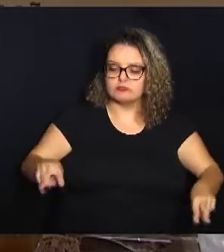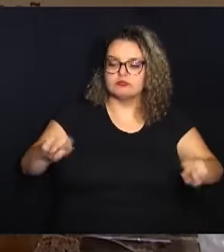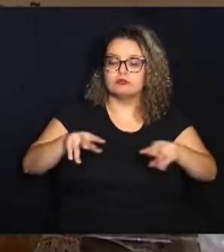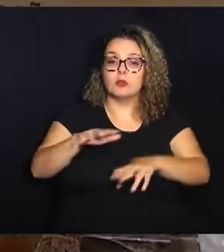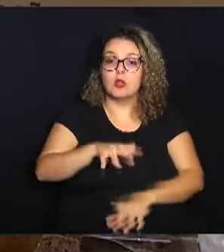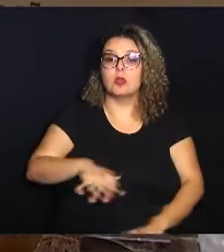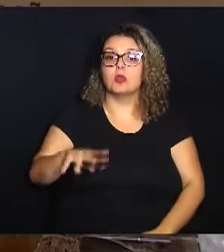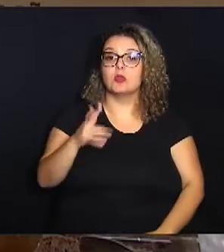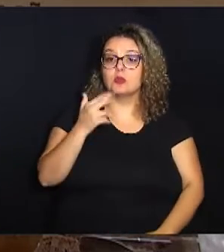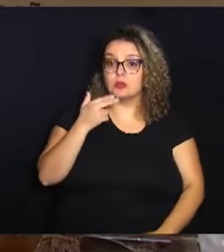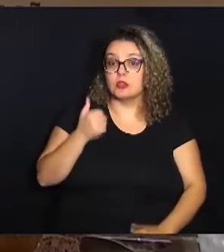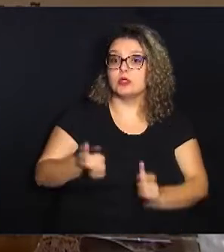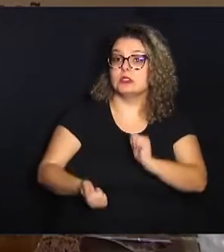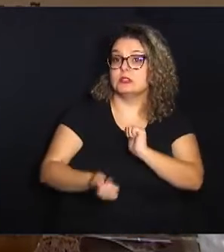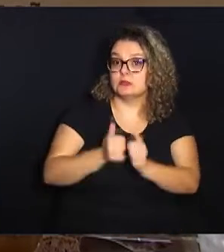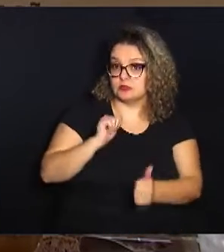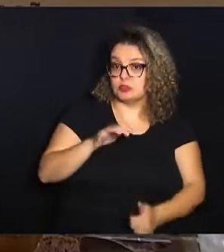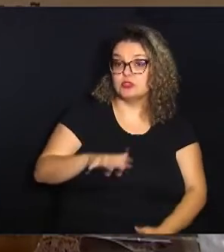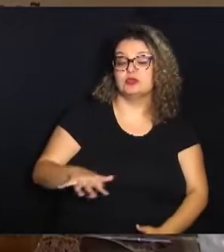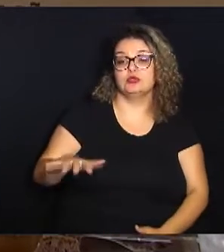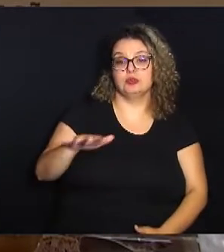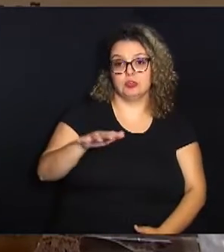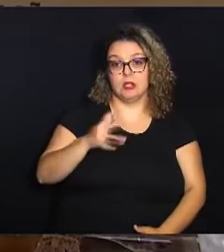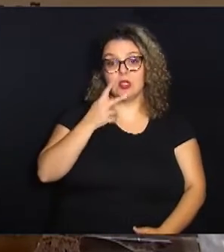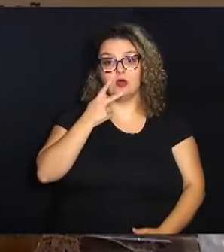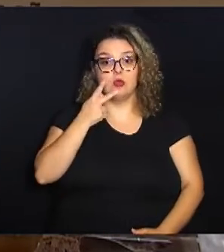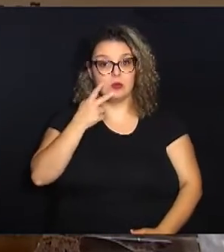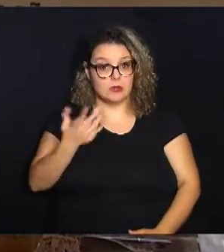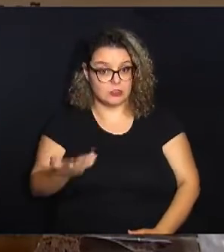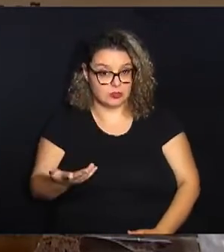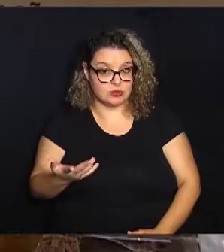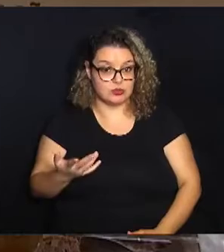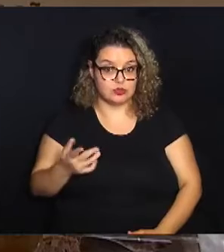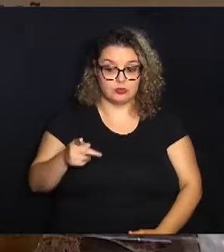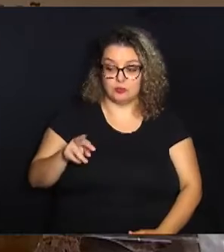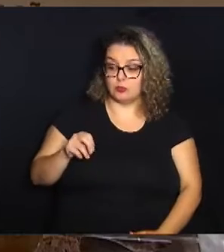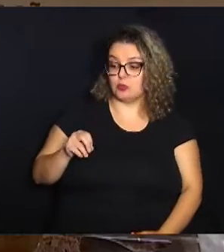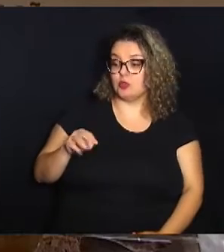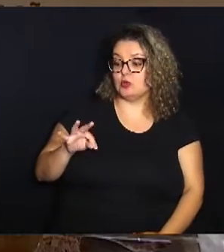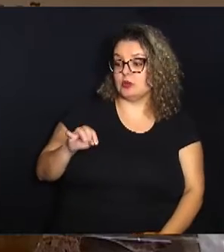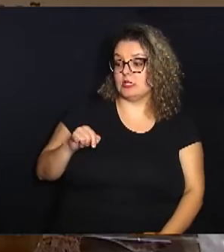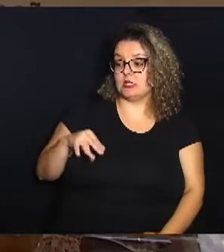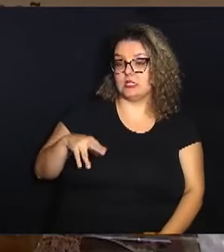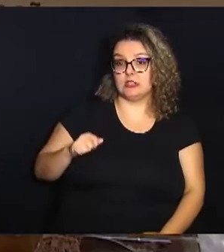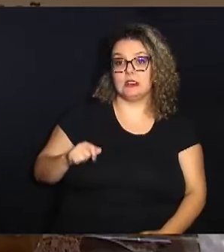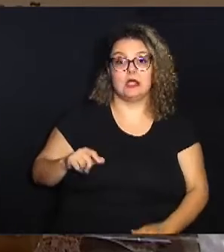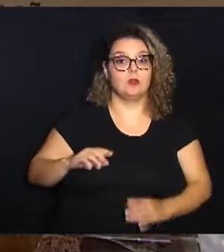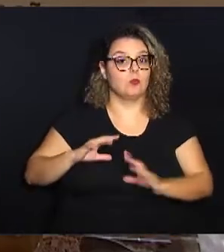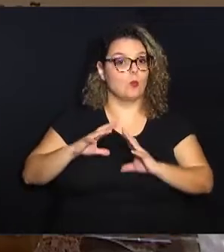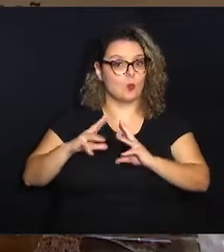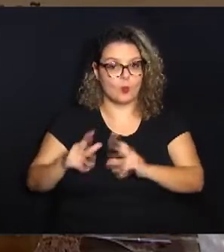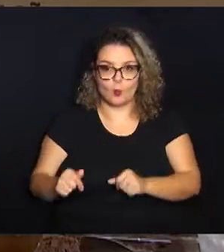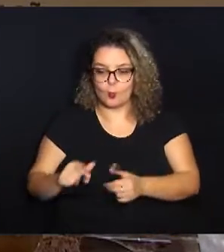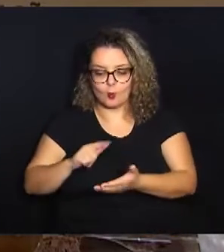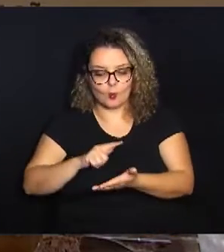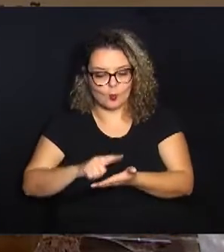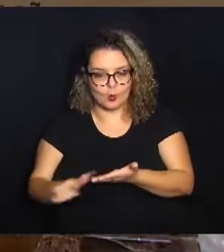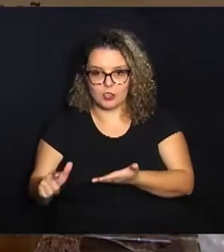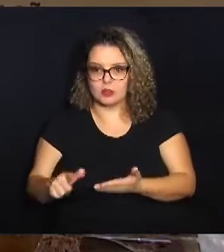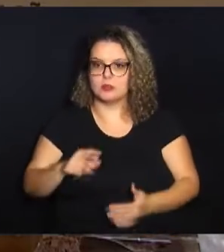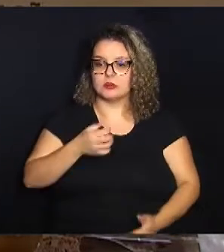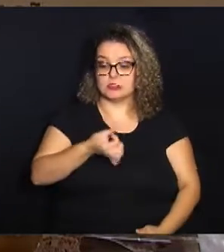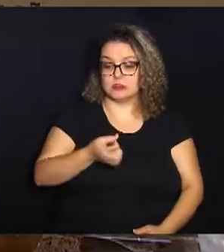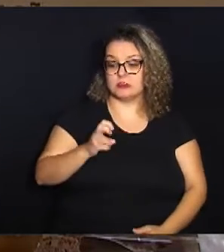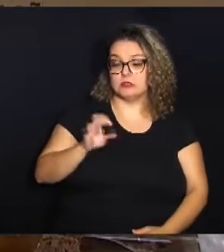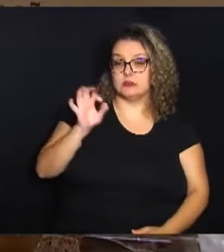da nutrição esportiva. A gente está falando de uma proteína limpa, um ingrediente só, 65%